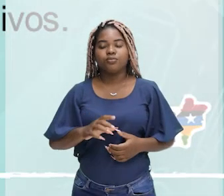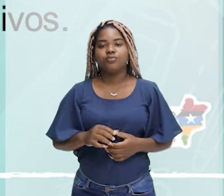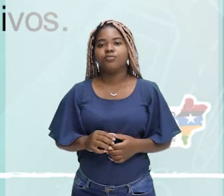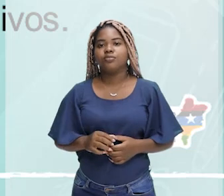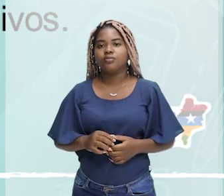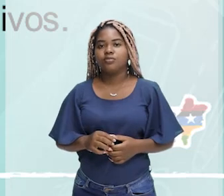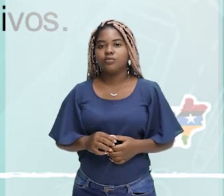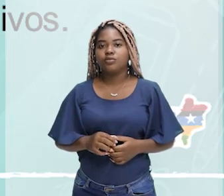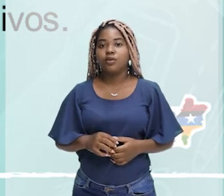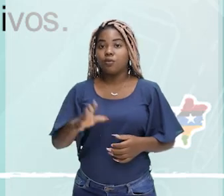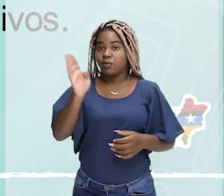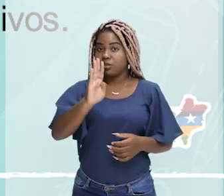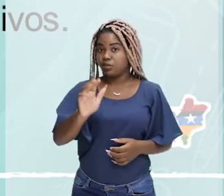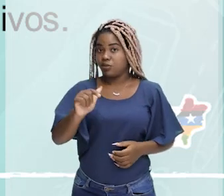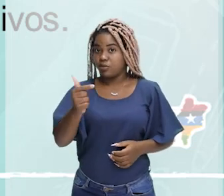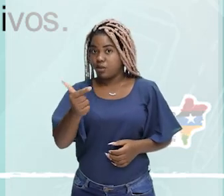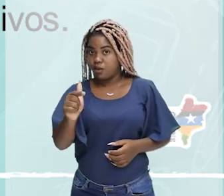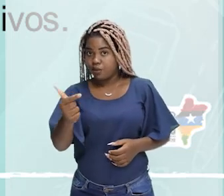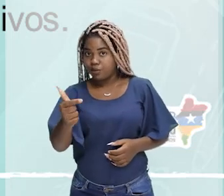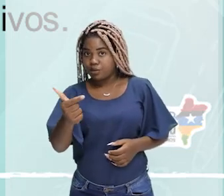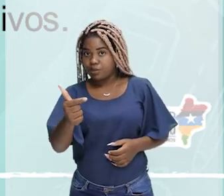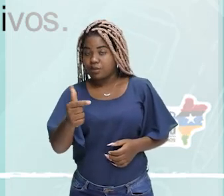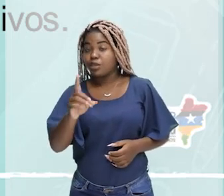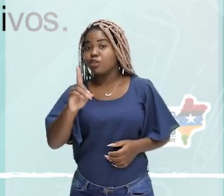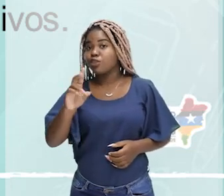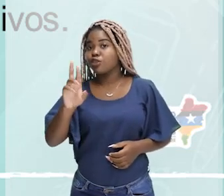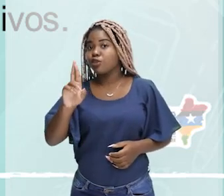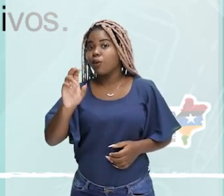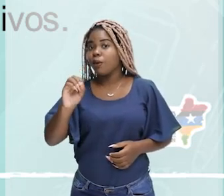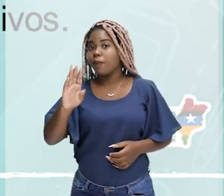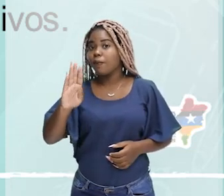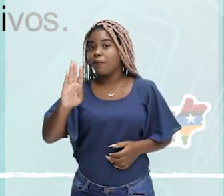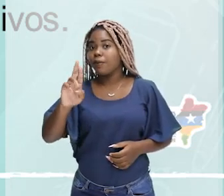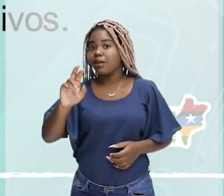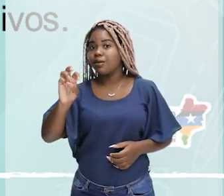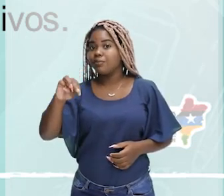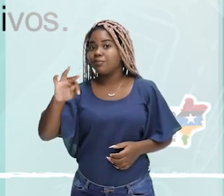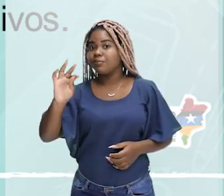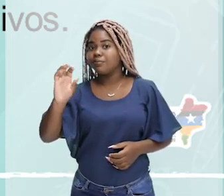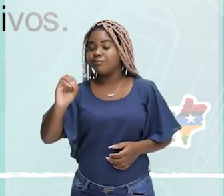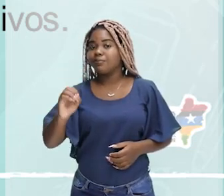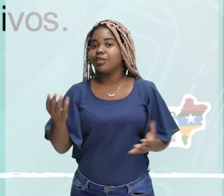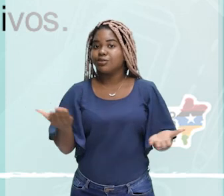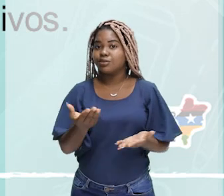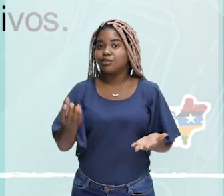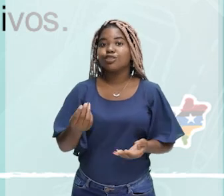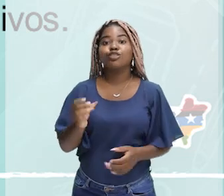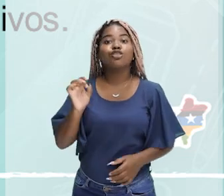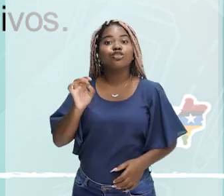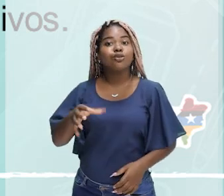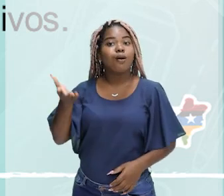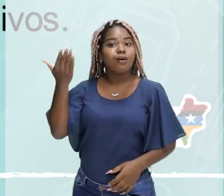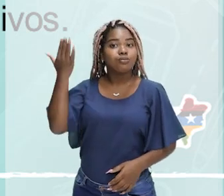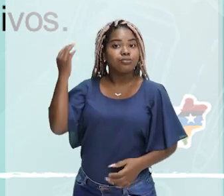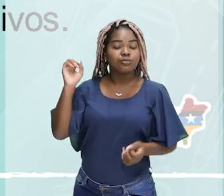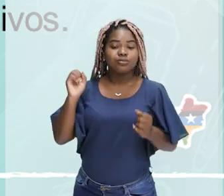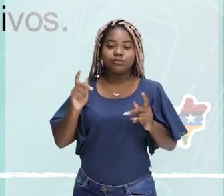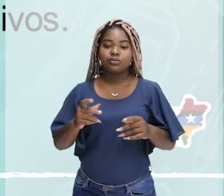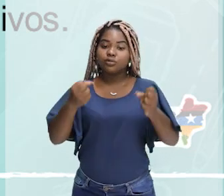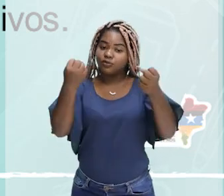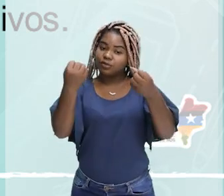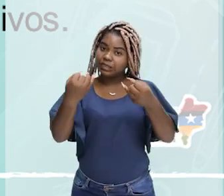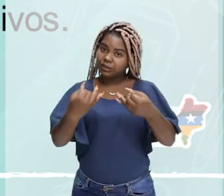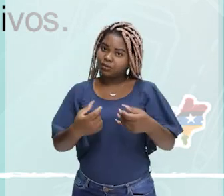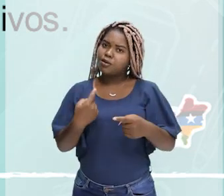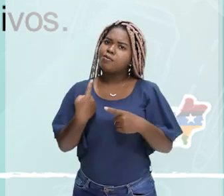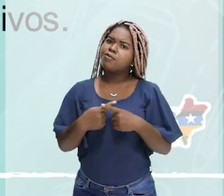no Brasil não existe o quê? Não existe dobramento moderno, só dobramento antigo, galera, tá certo? E isso aí vai explicar